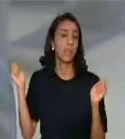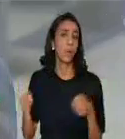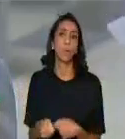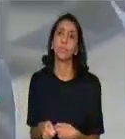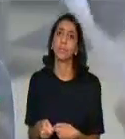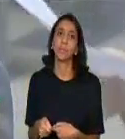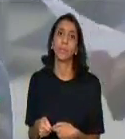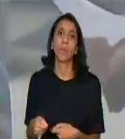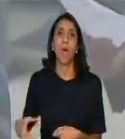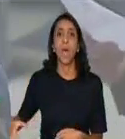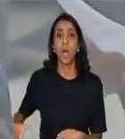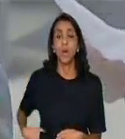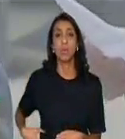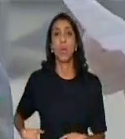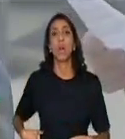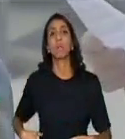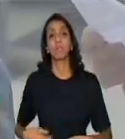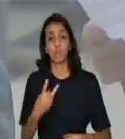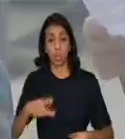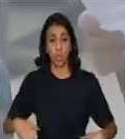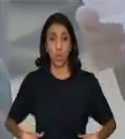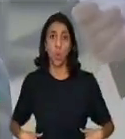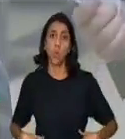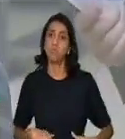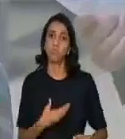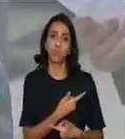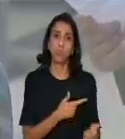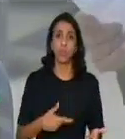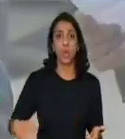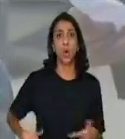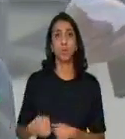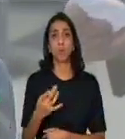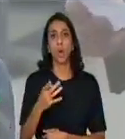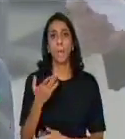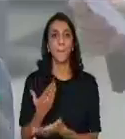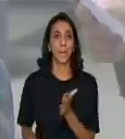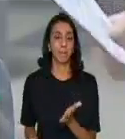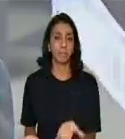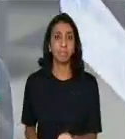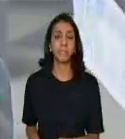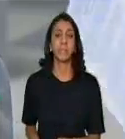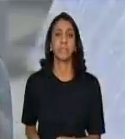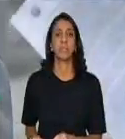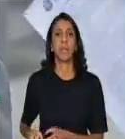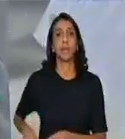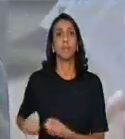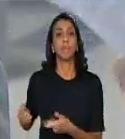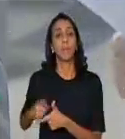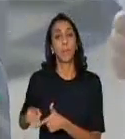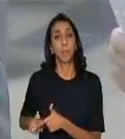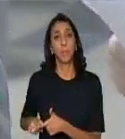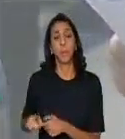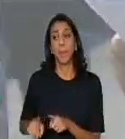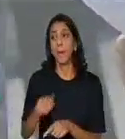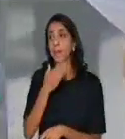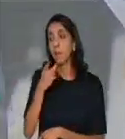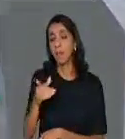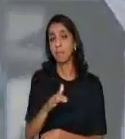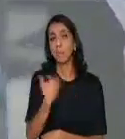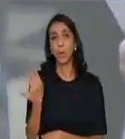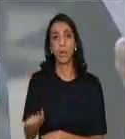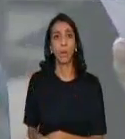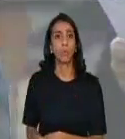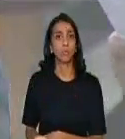rim. A família está em dor e a sociedade paraense está em dor por ter perdido um trabalhador,